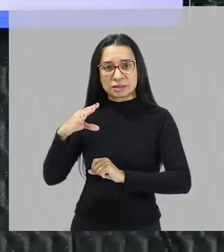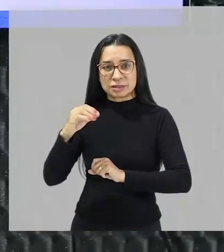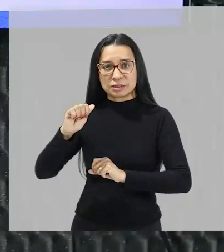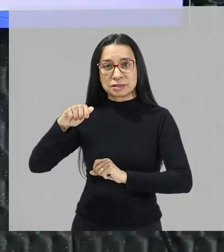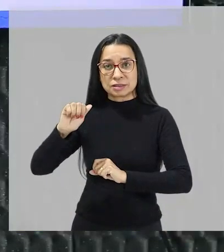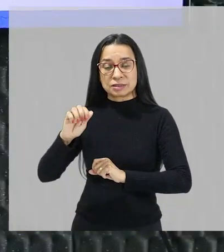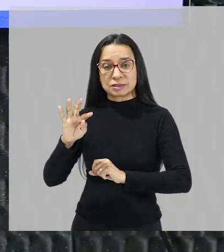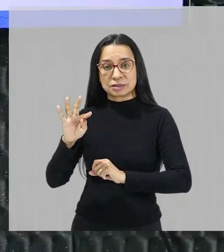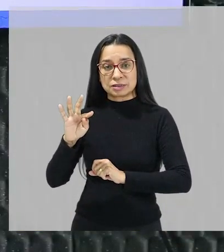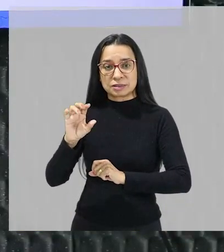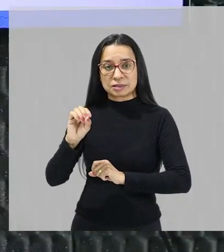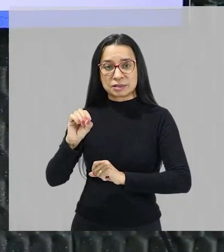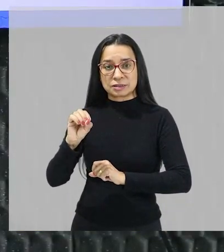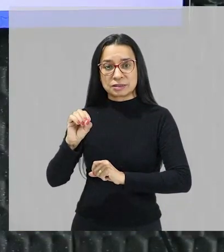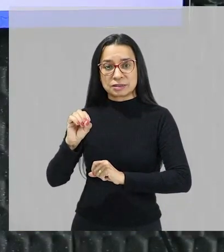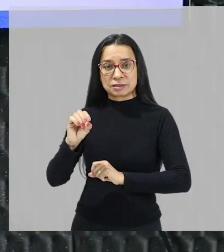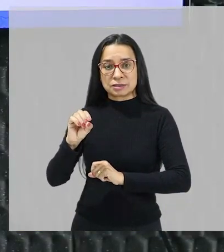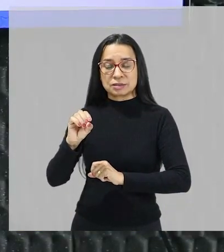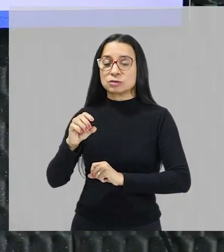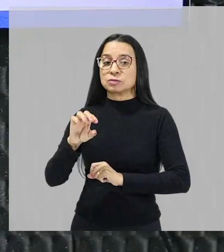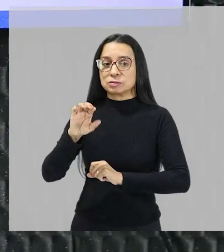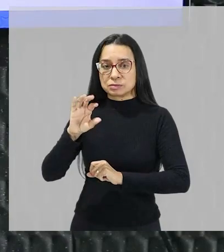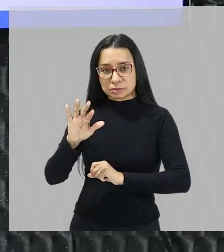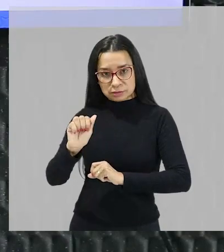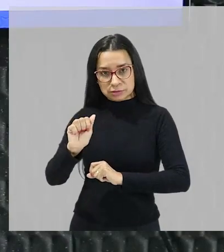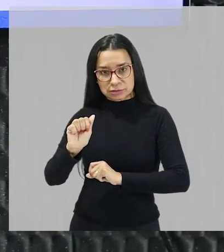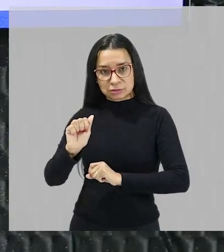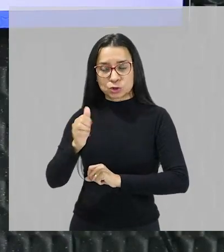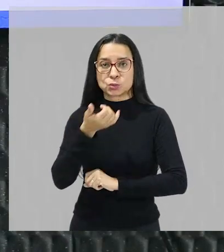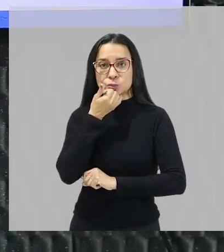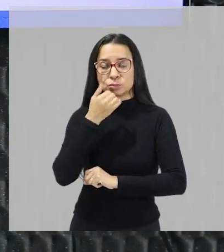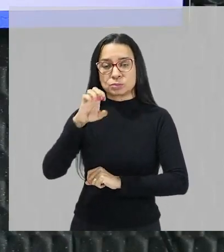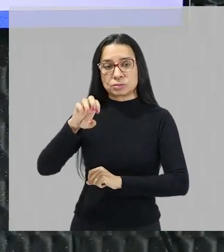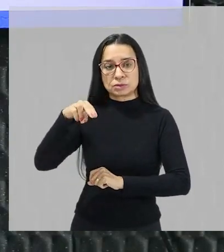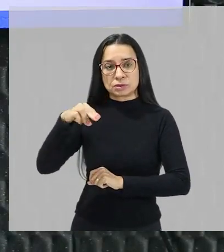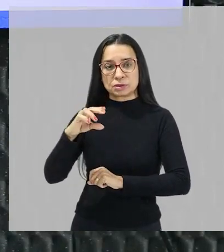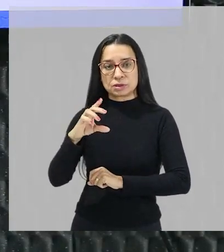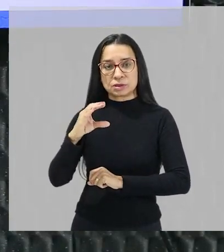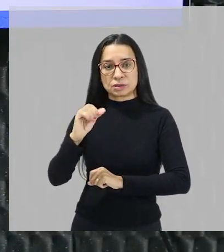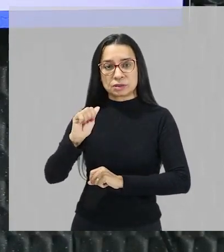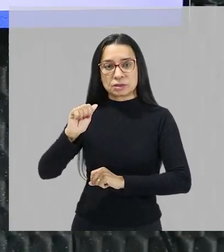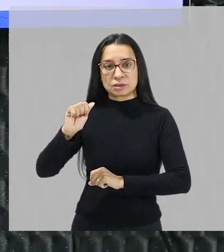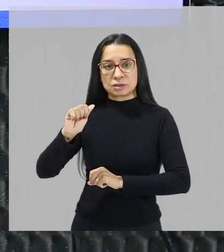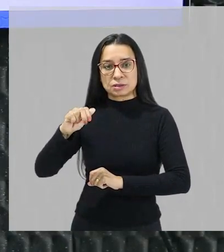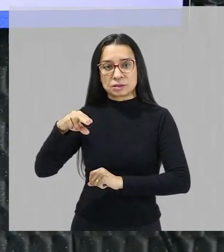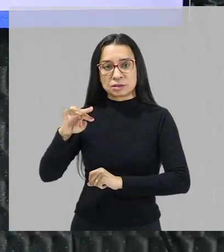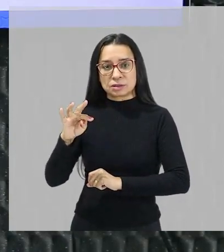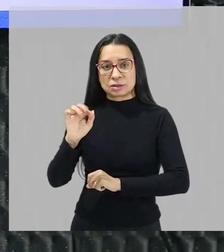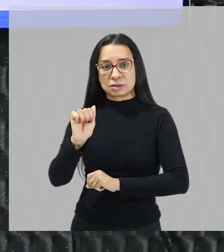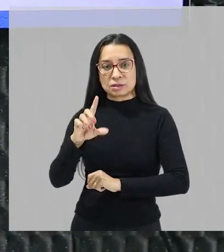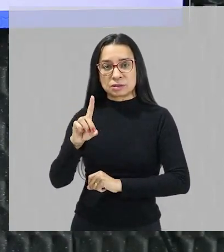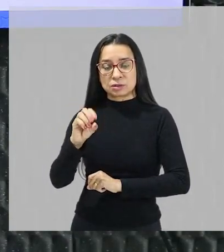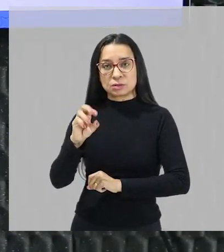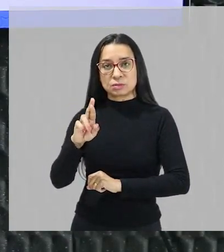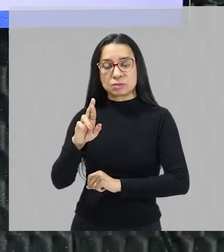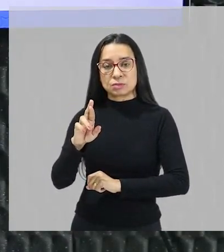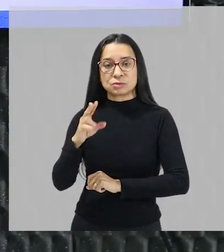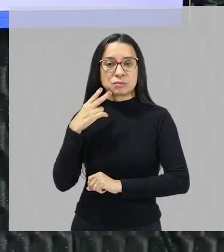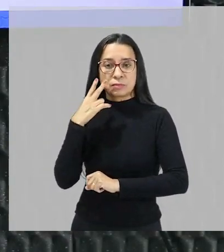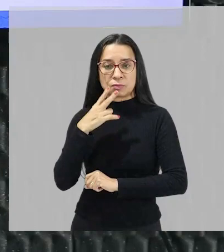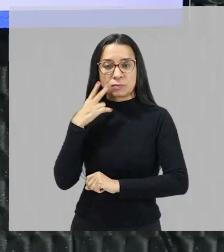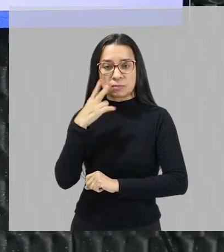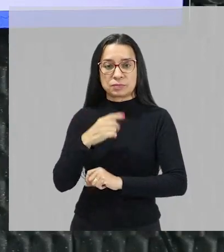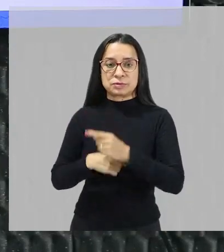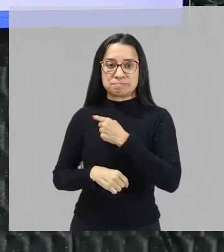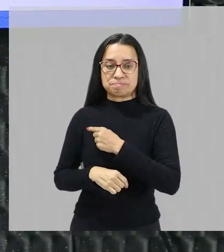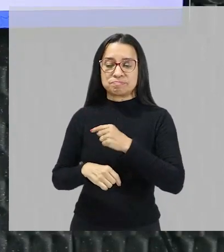de Cabaceiras, lá na Paraíba. Vamos continuar. O Zé de Sila defende veementemente que a